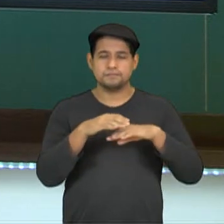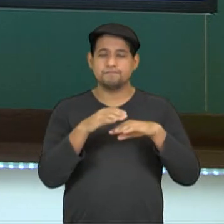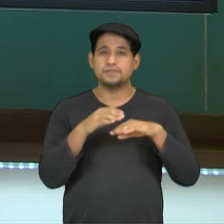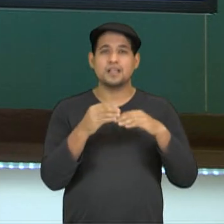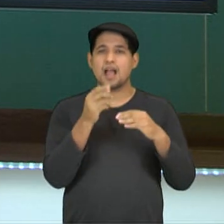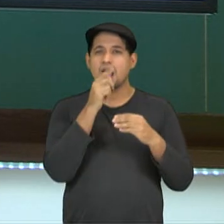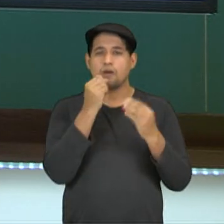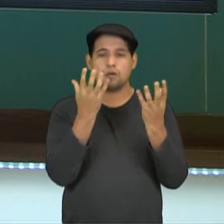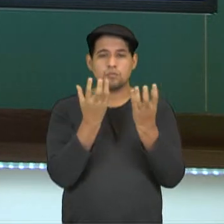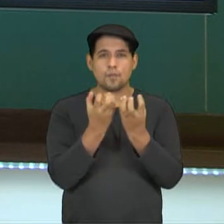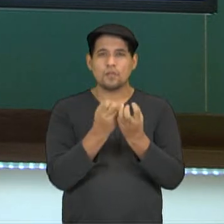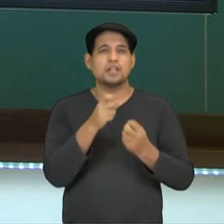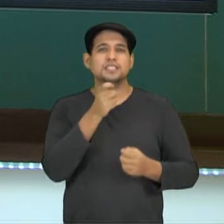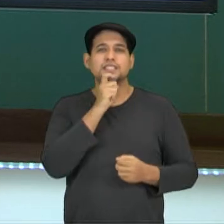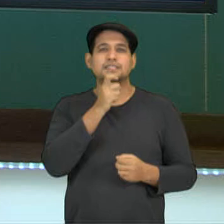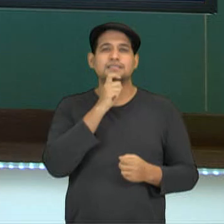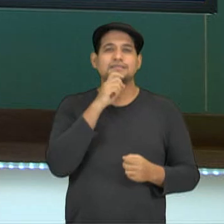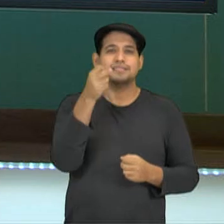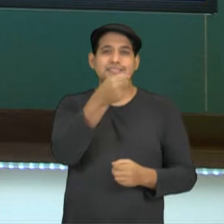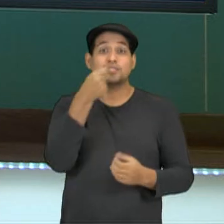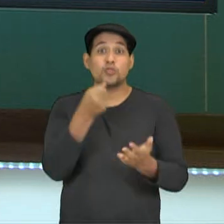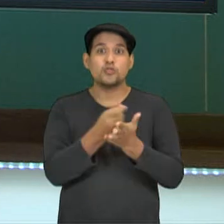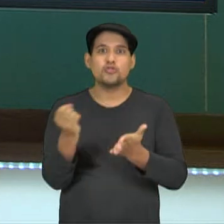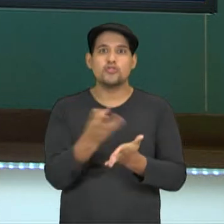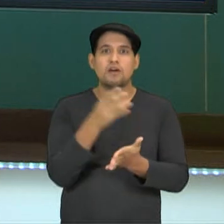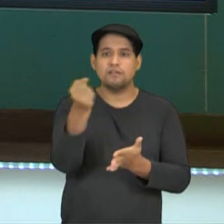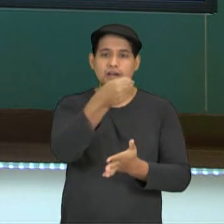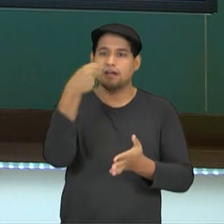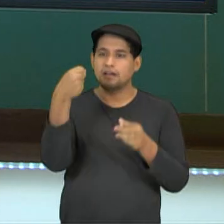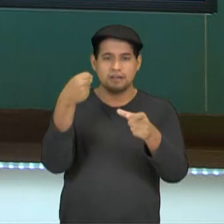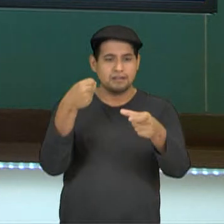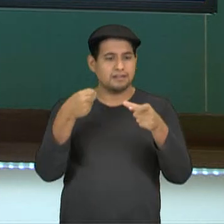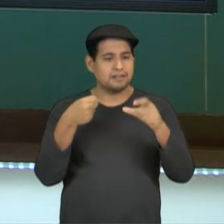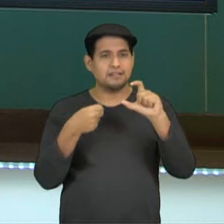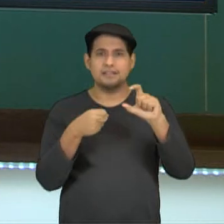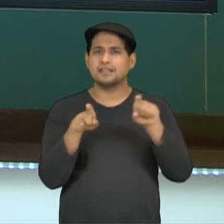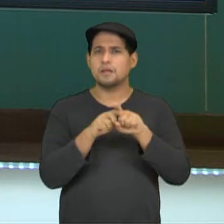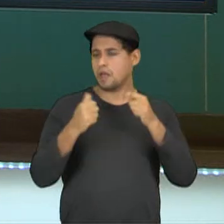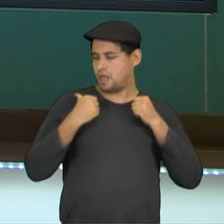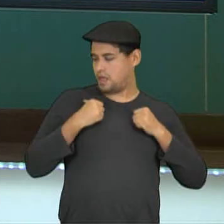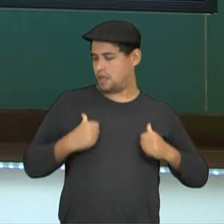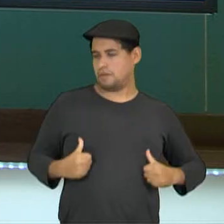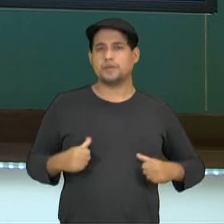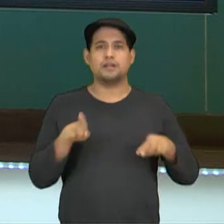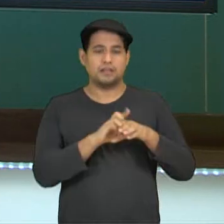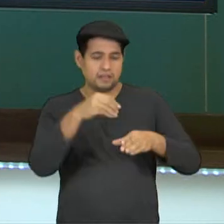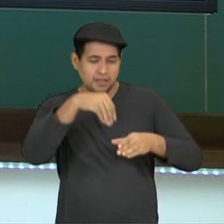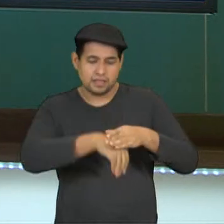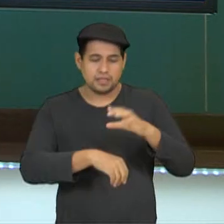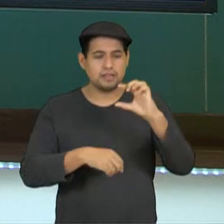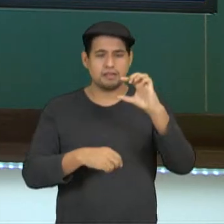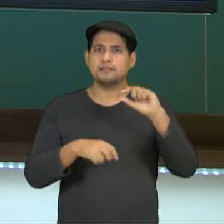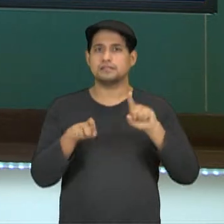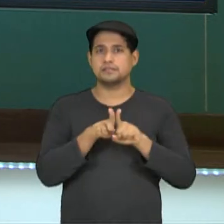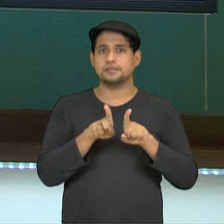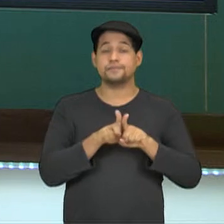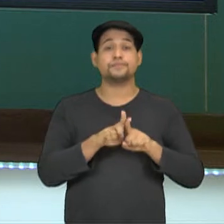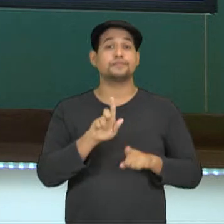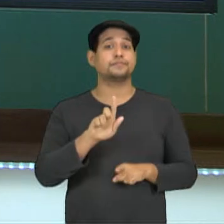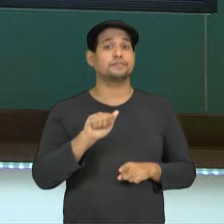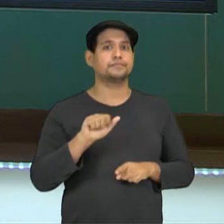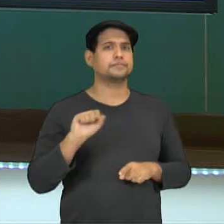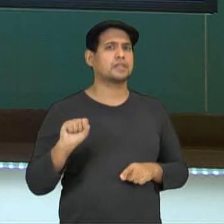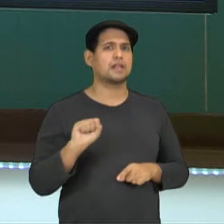evitar a umidade, para evitar bolor naquelas estruturas ali. O gás carbônico também